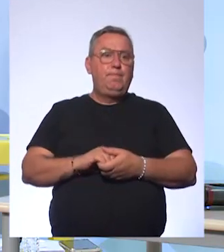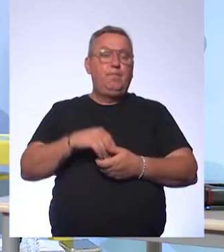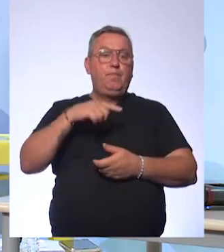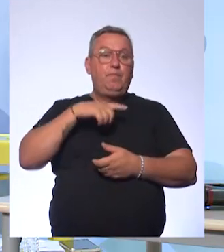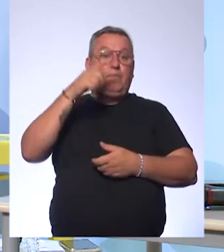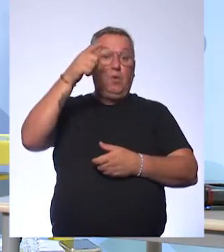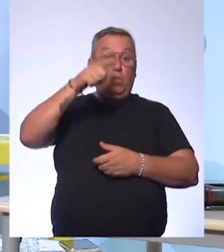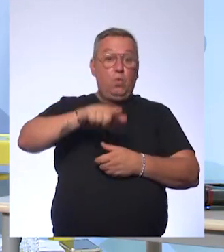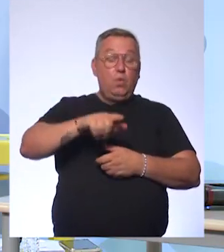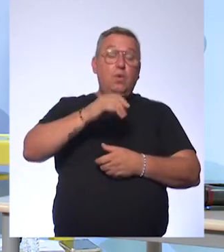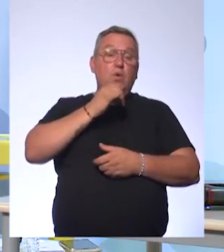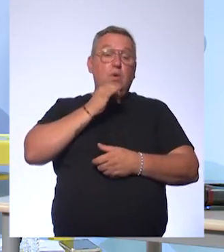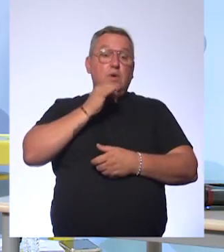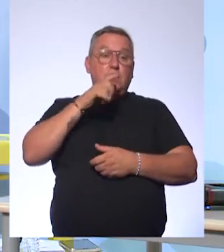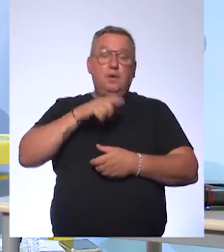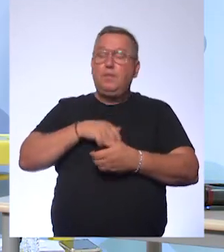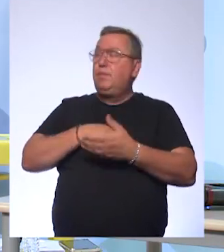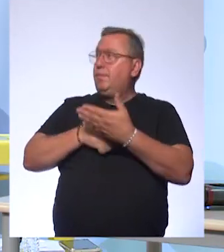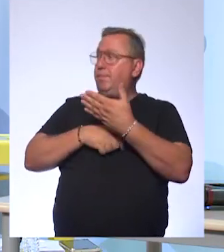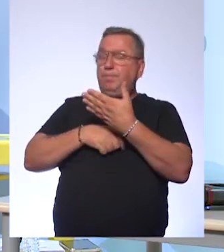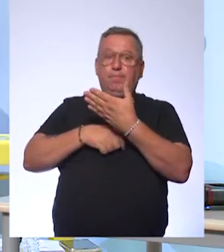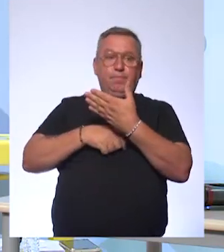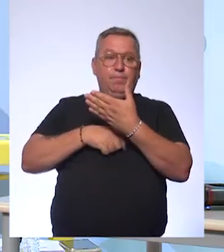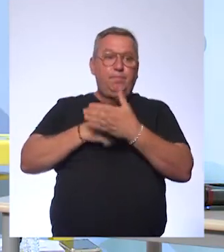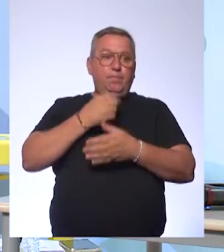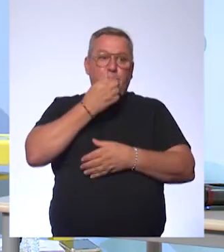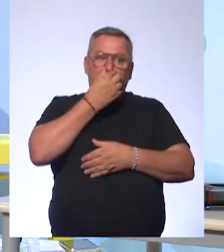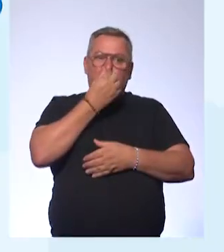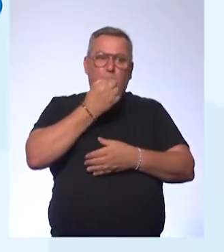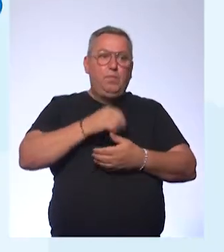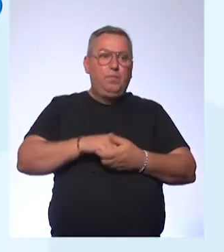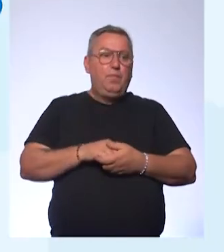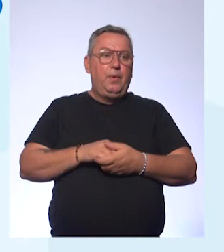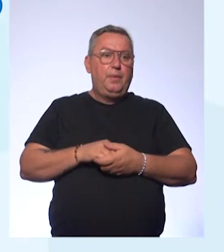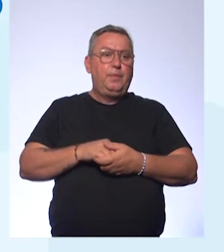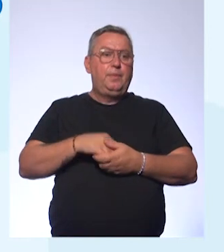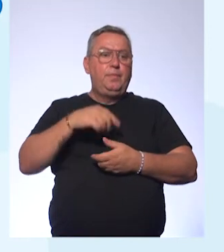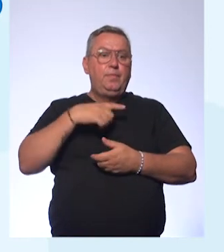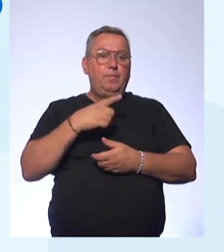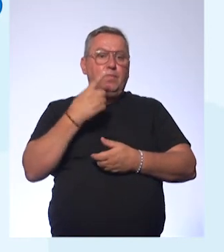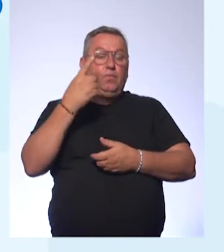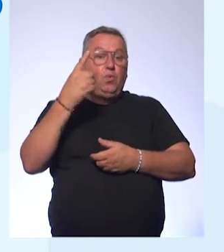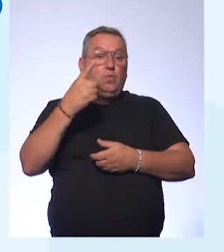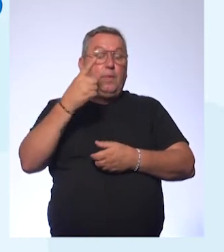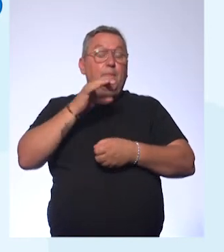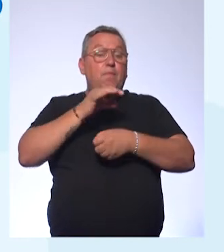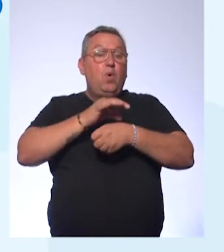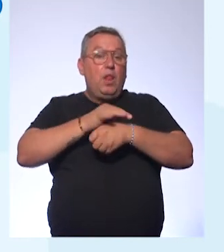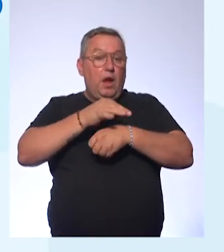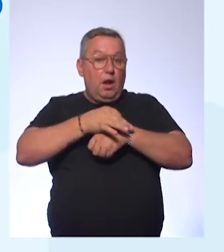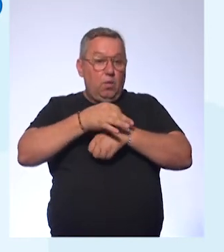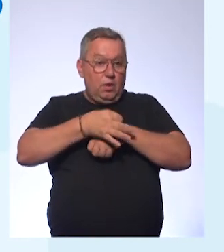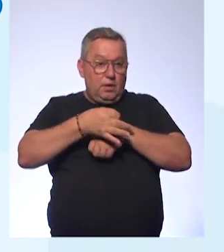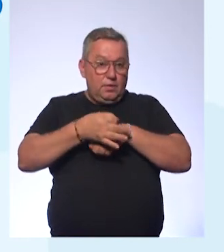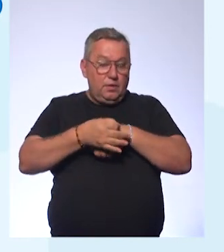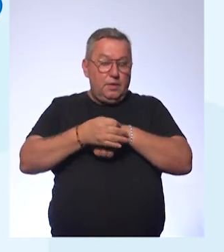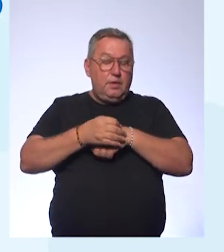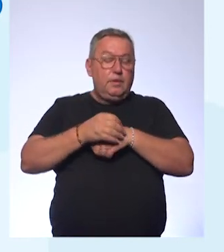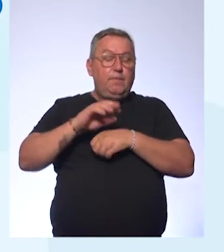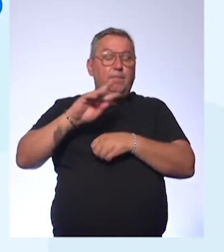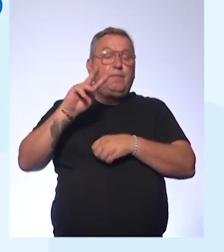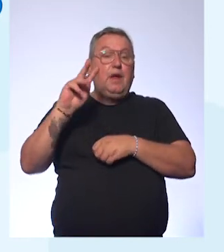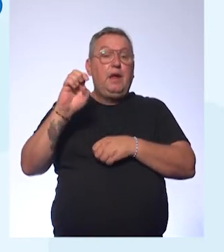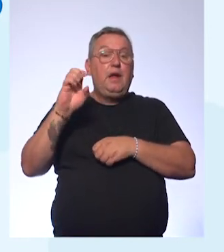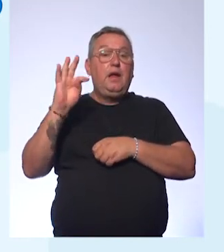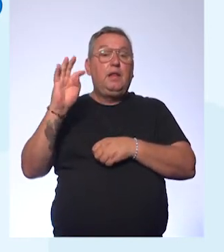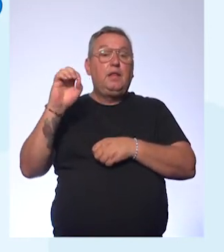um outro exemplo, se você observar, temos aqui uma molécula, ok, de etanol, certo?